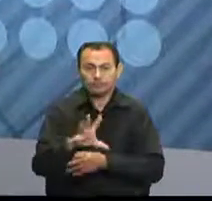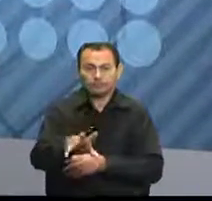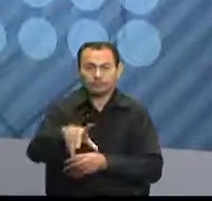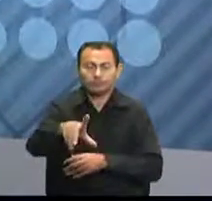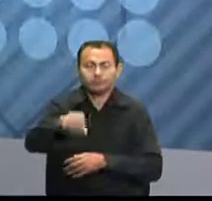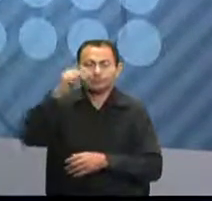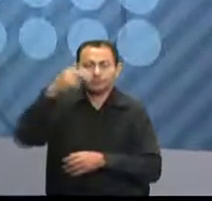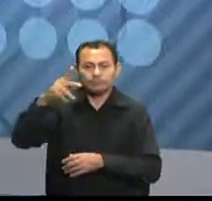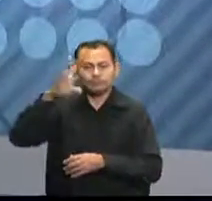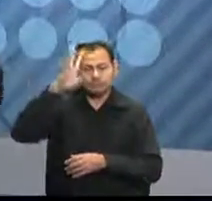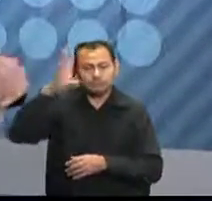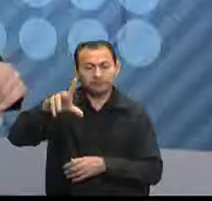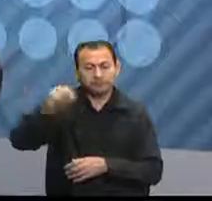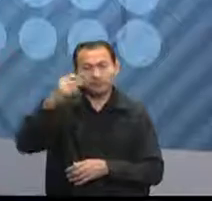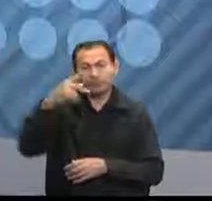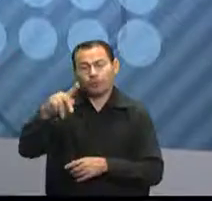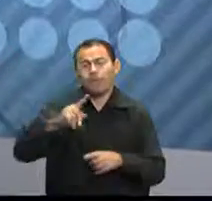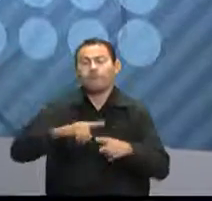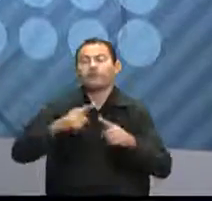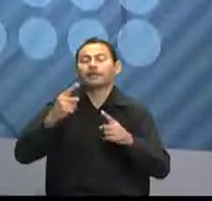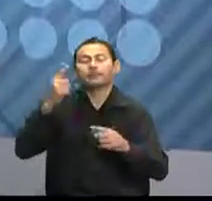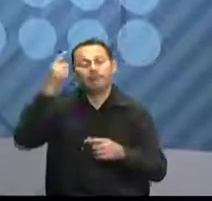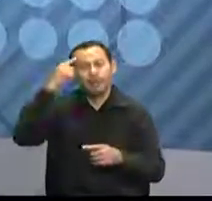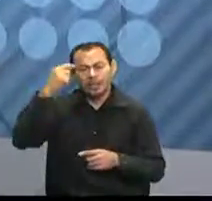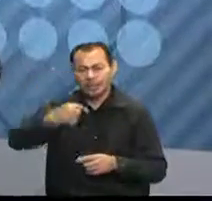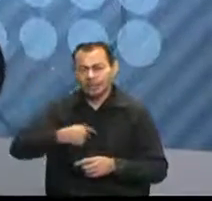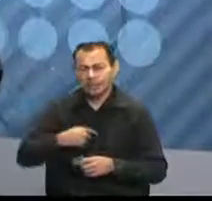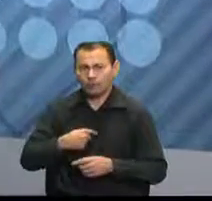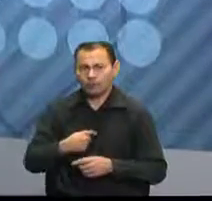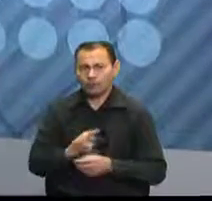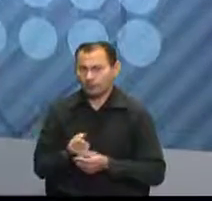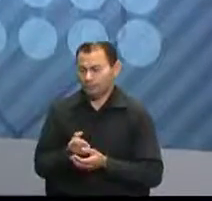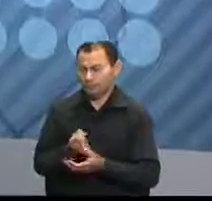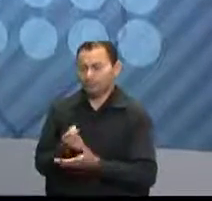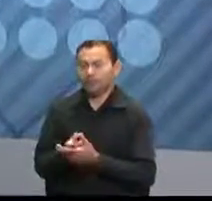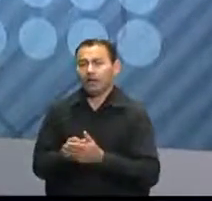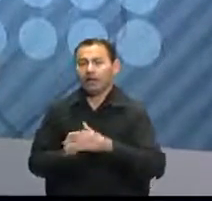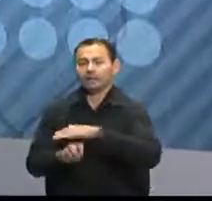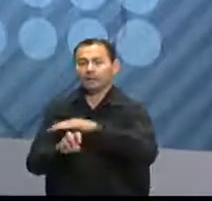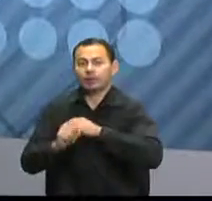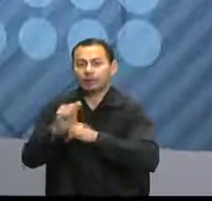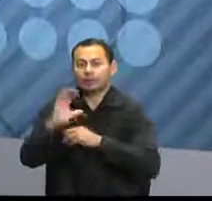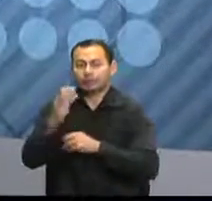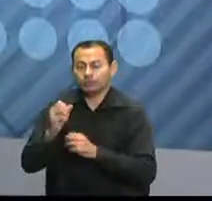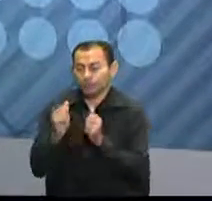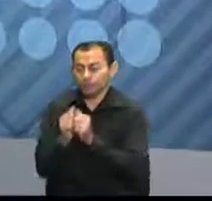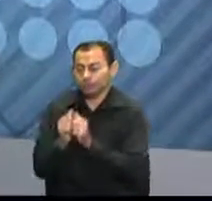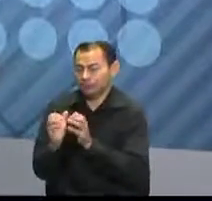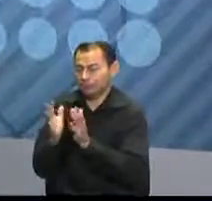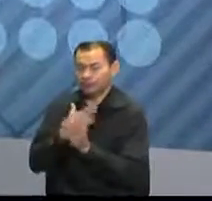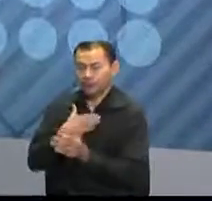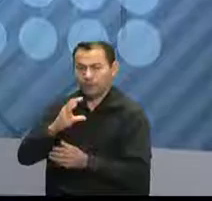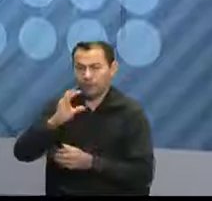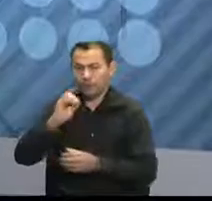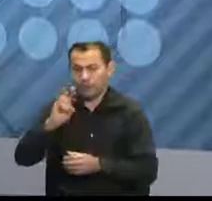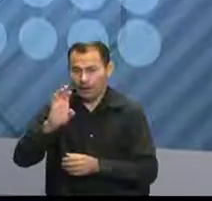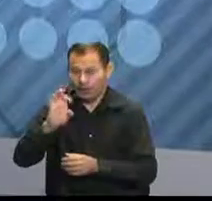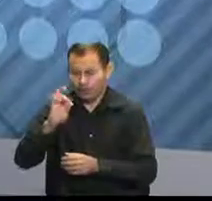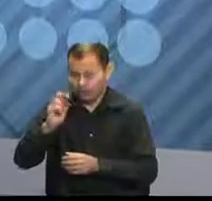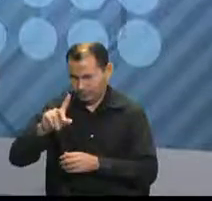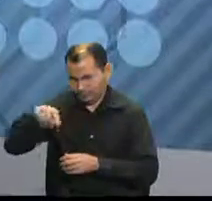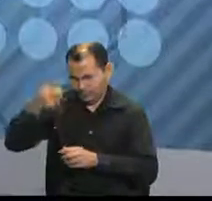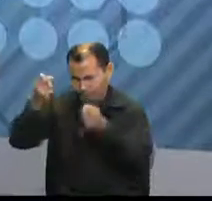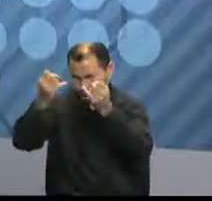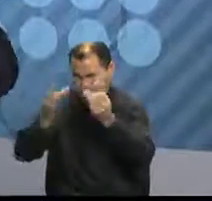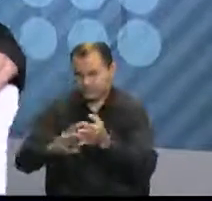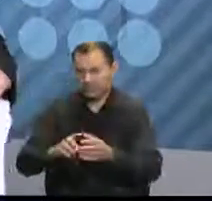de decisão porém imagina lá eu vou investir numa ação junto à minha corretora daqui a pouco vamos falar sobre isso